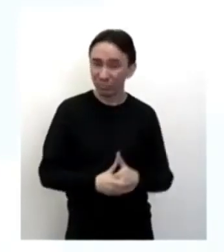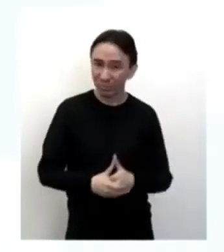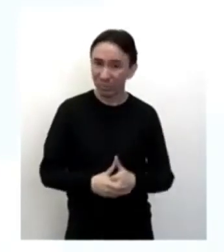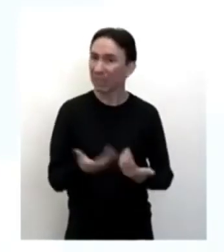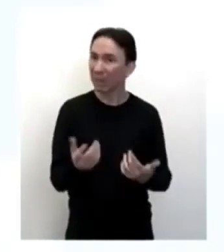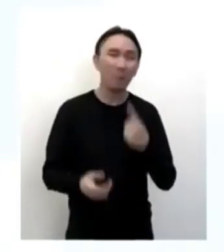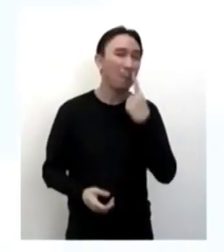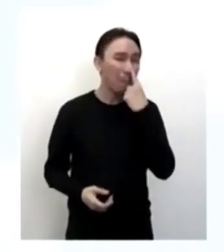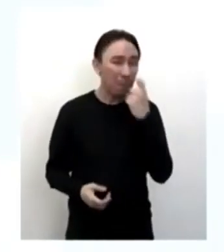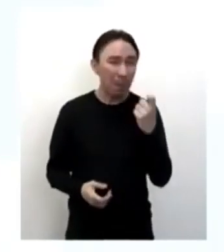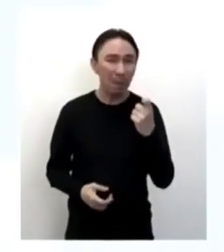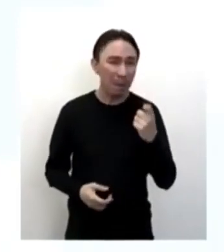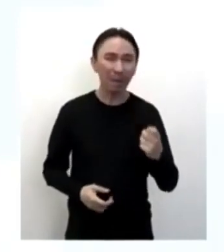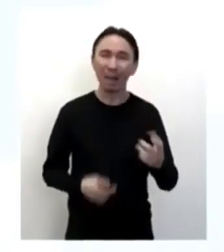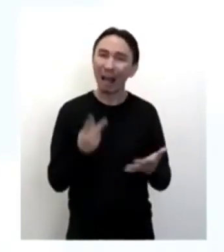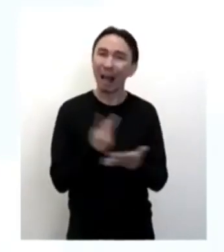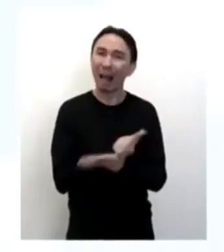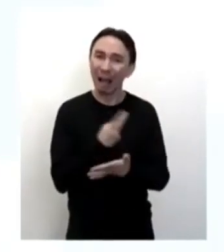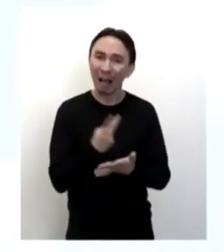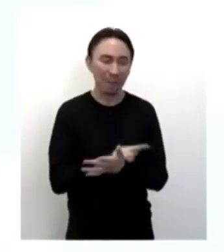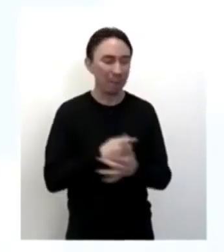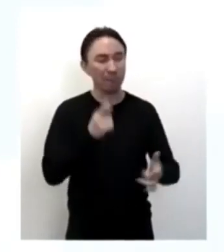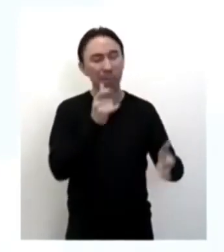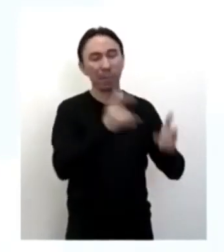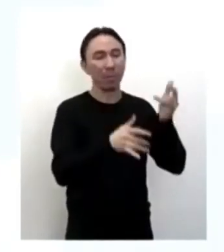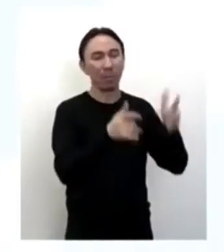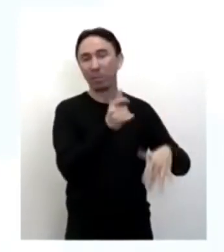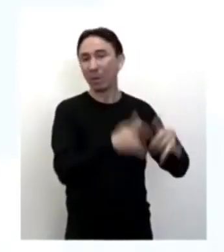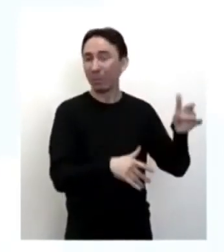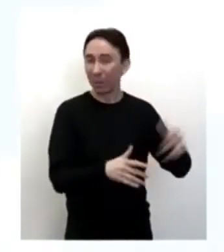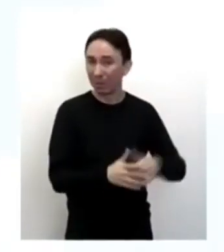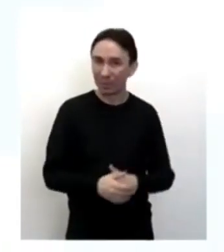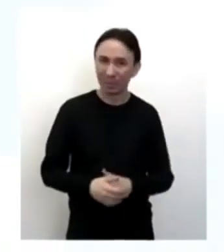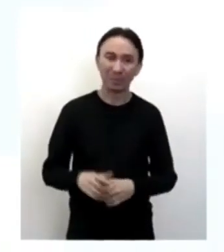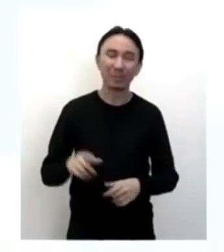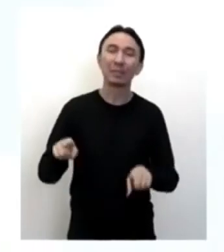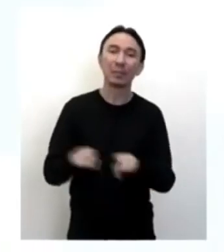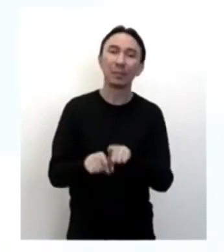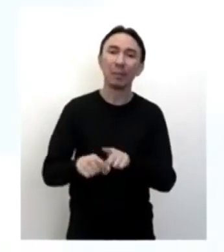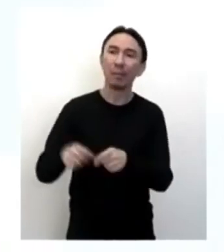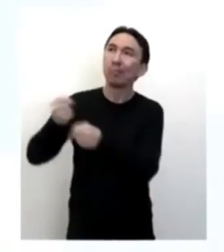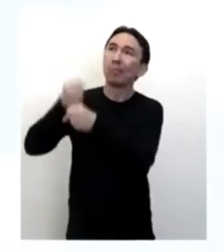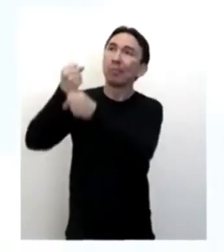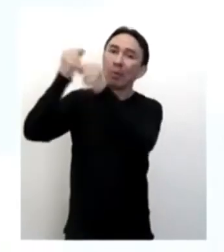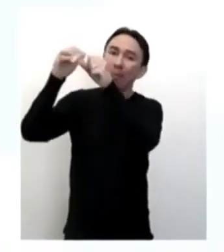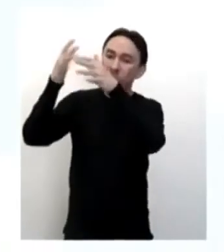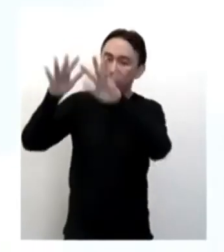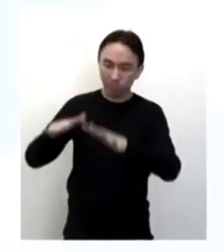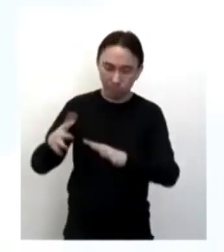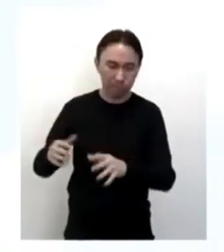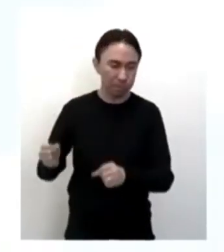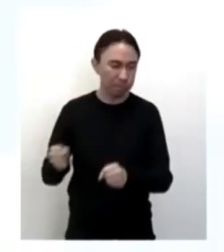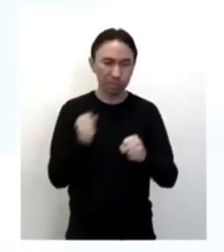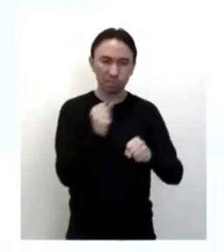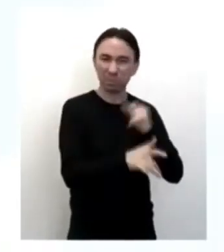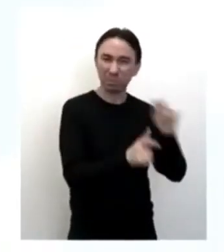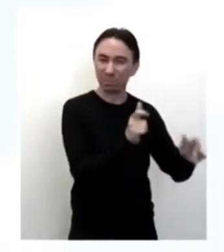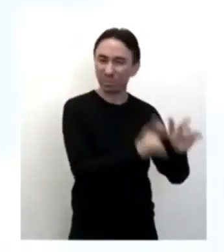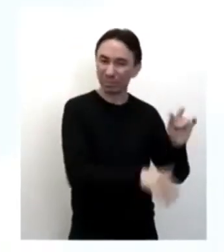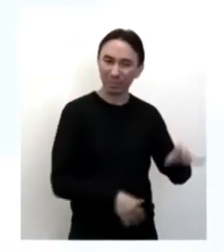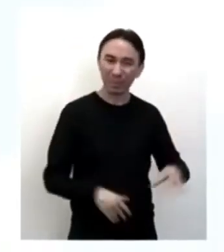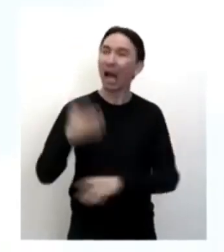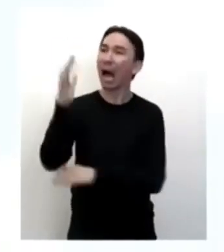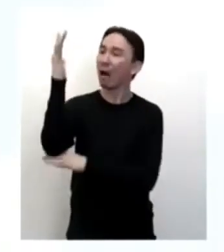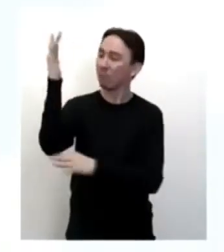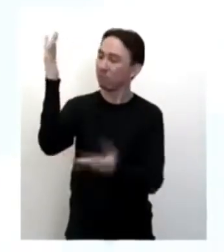sólido, entulho, podas de árvores, né, entre outros materiais em áreas públicas, ele é crime, né? Ele é